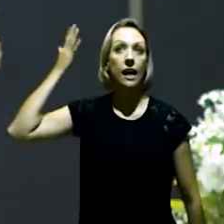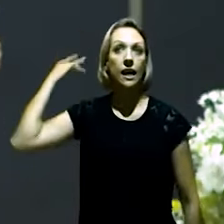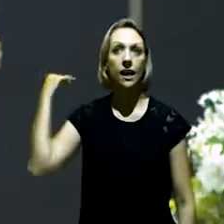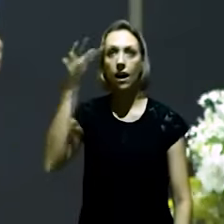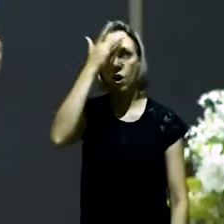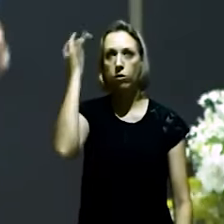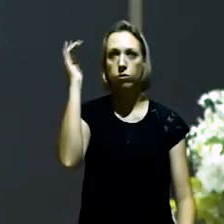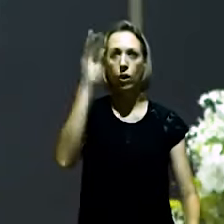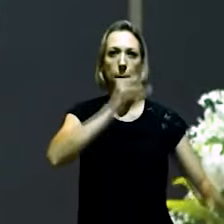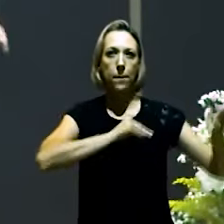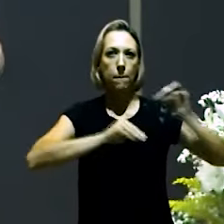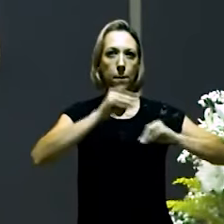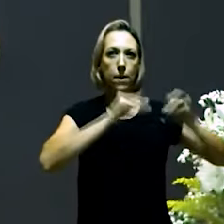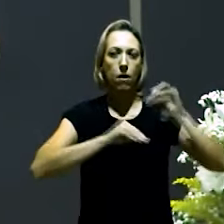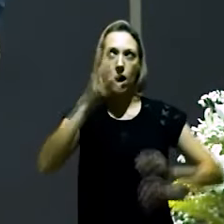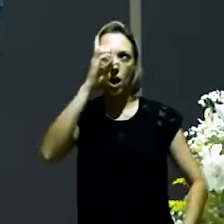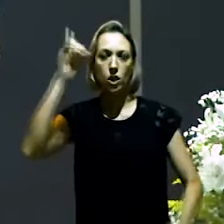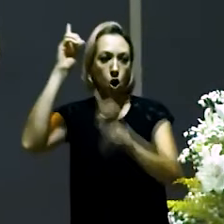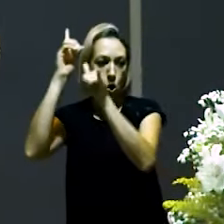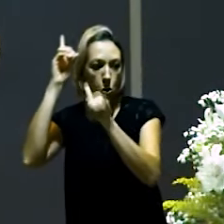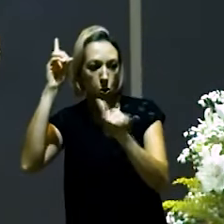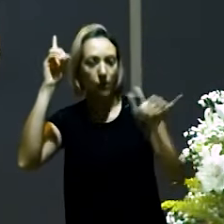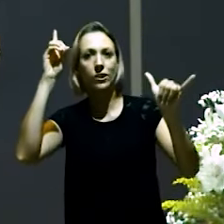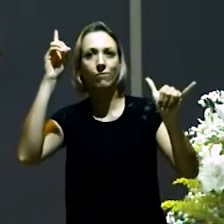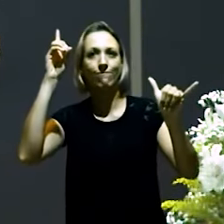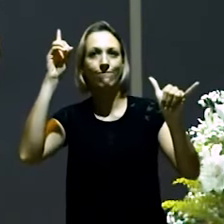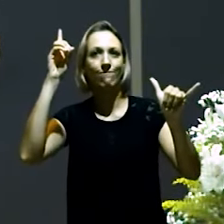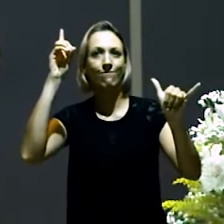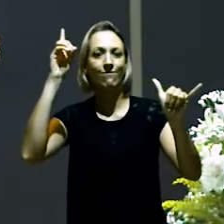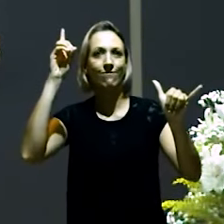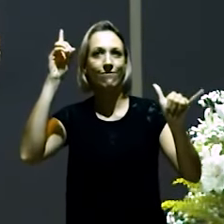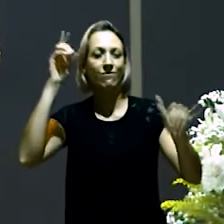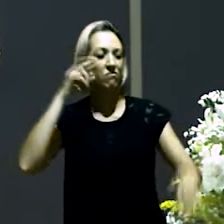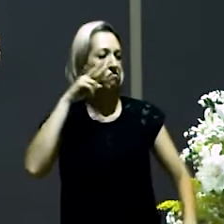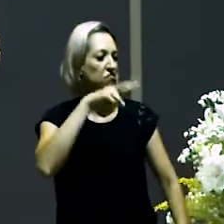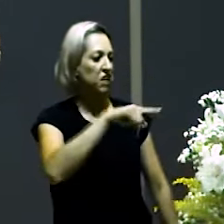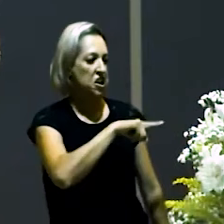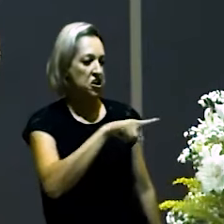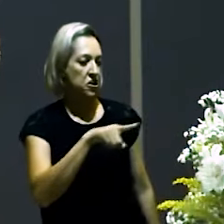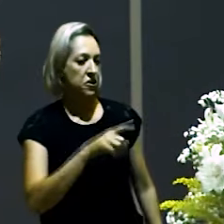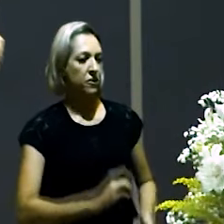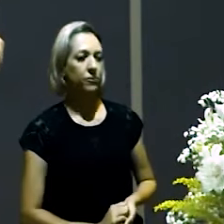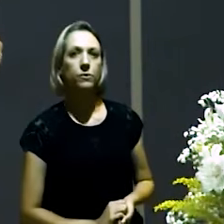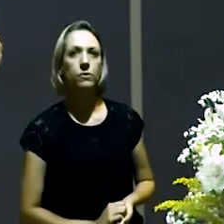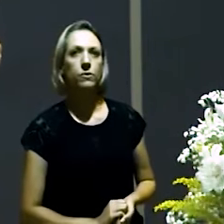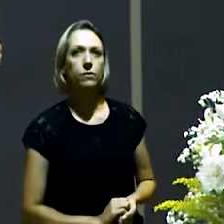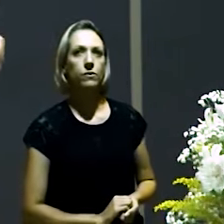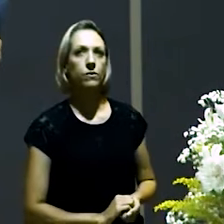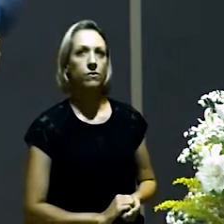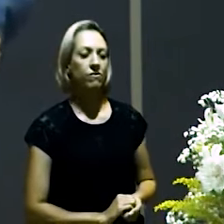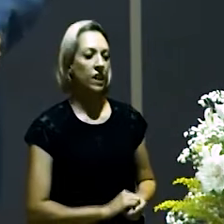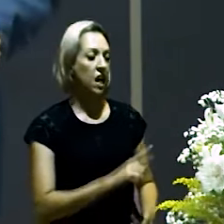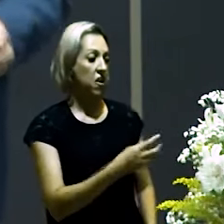e Deus fala com ele, em nenhum momento Deus olha para Adão e diz assim: Adão, você vai dar a volta por cima. Deus sabia que o homem não daria nem